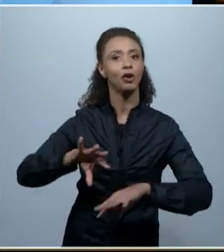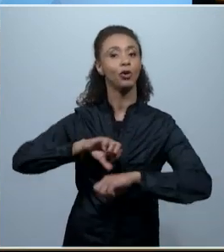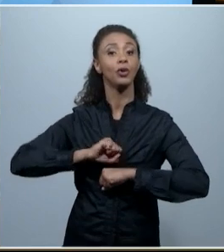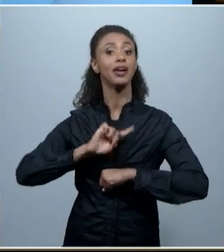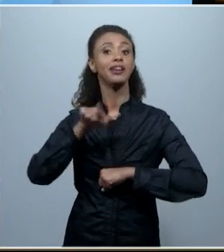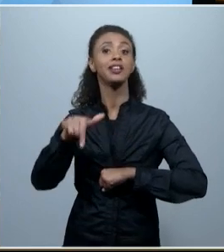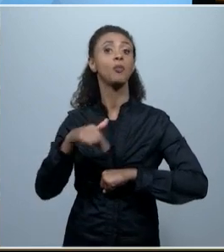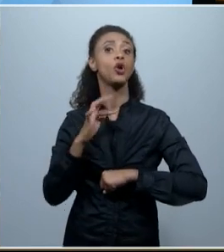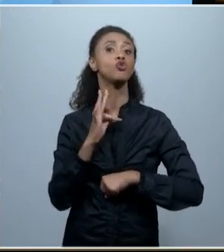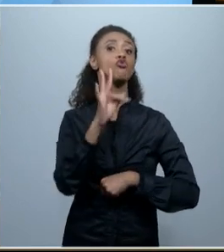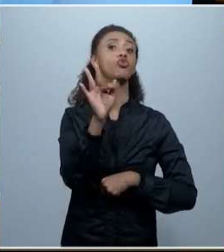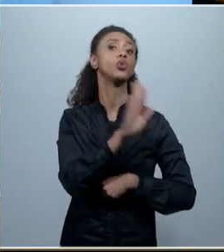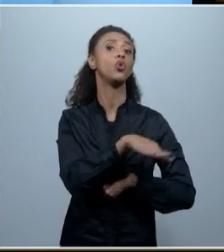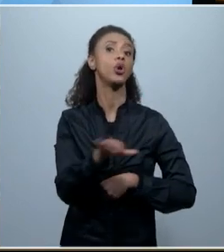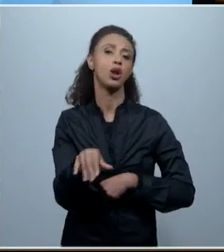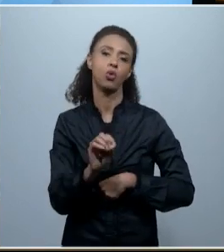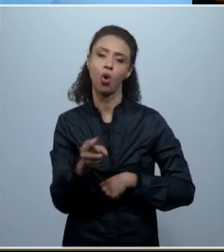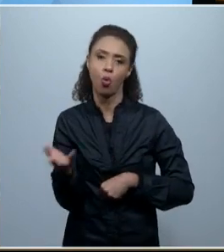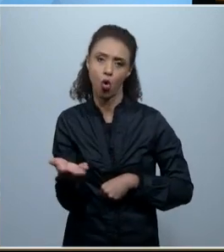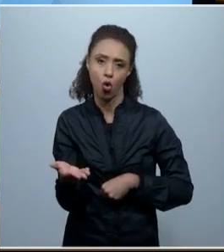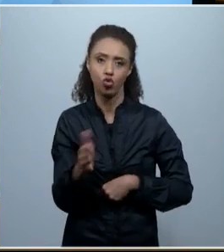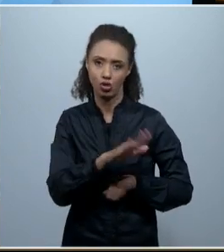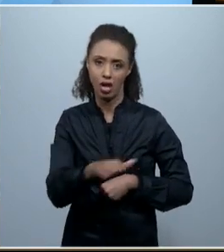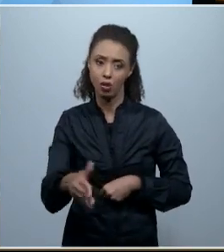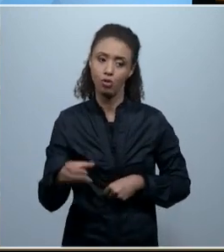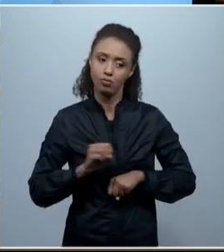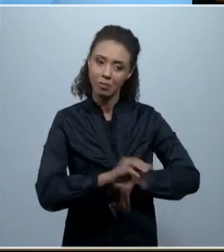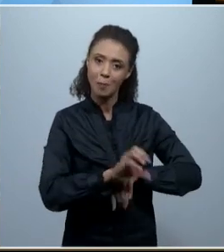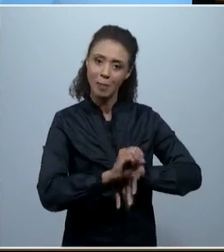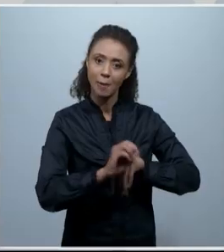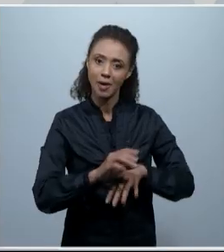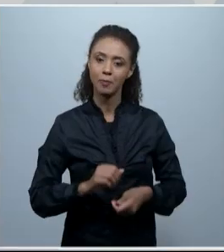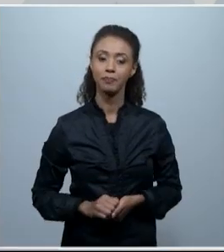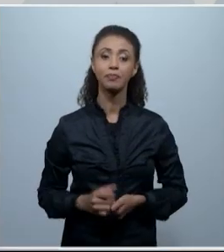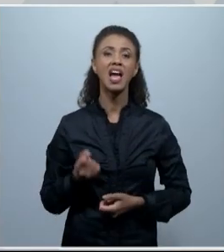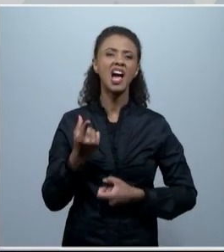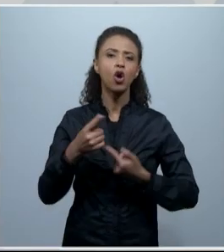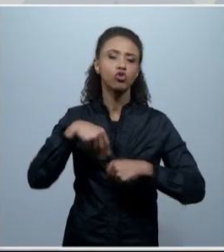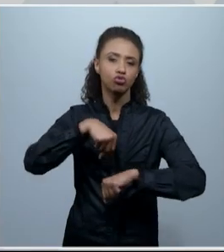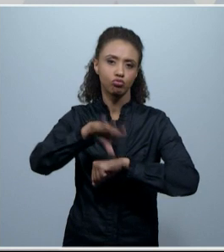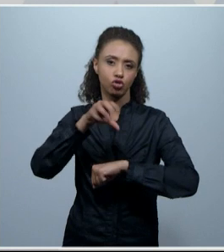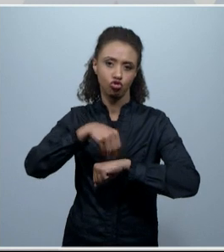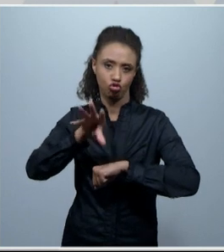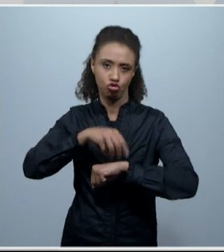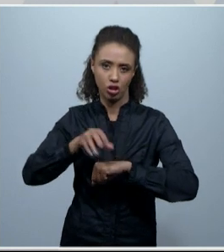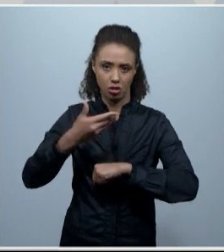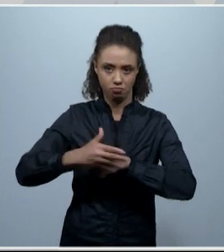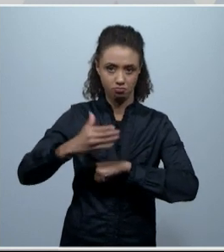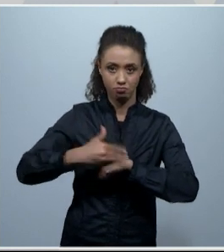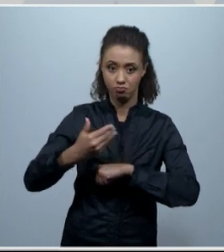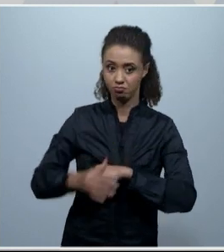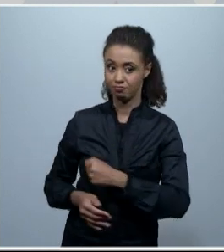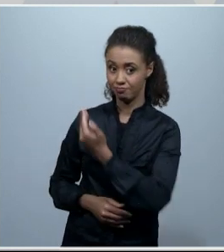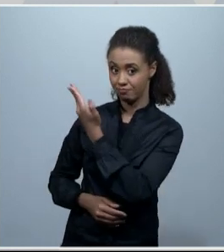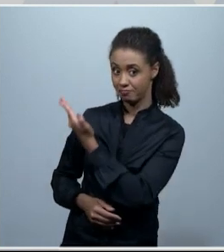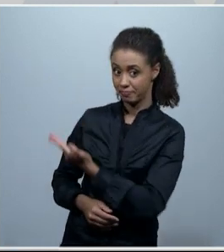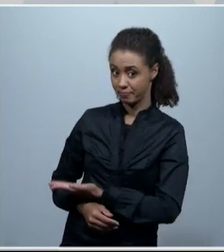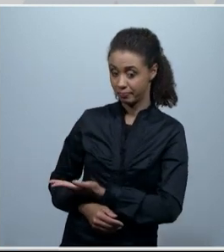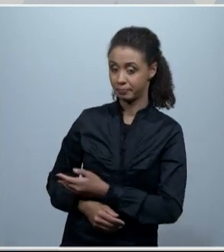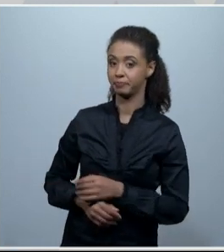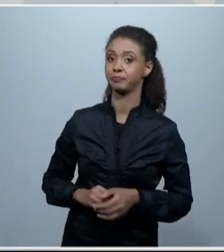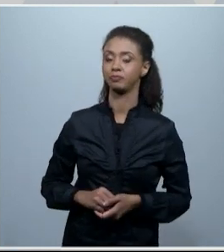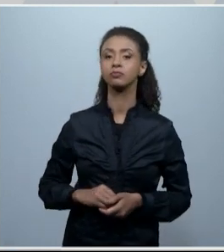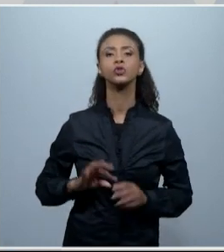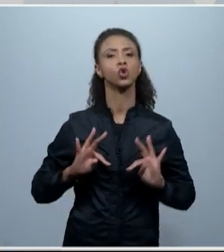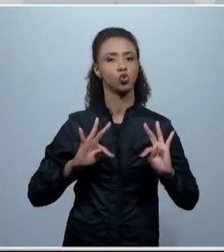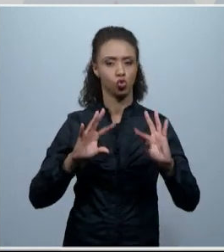alunos atuais alunos que vocês tenham a jóia tenho sugestões específicas de exercícios aqui tá bom a tudo vai